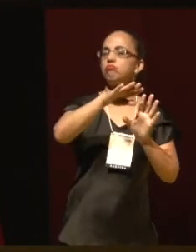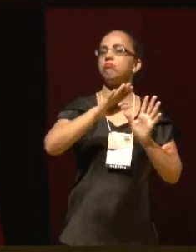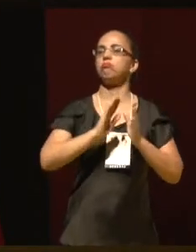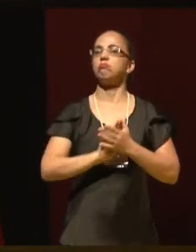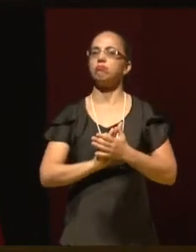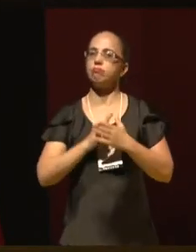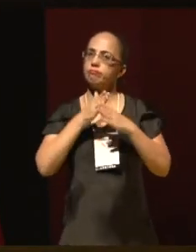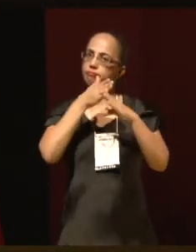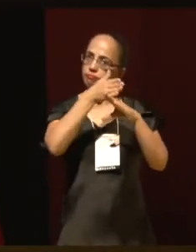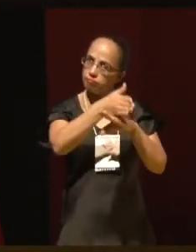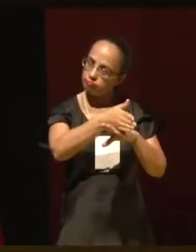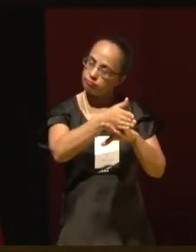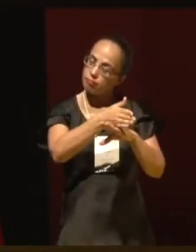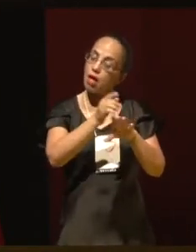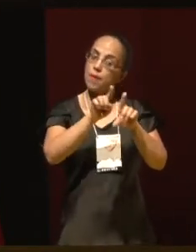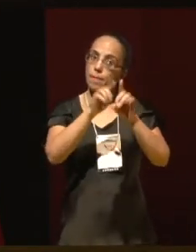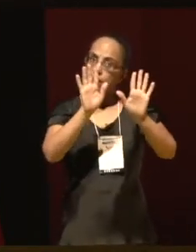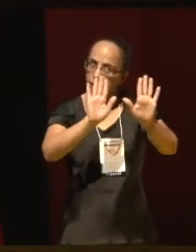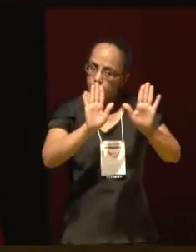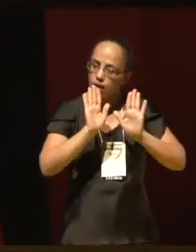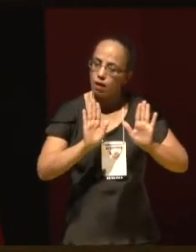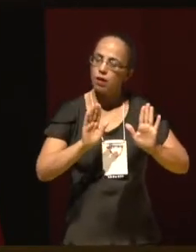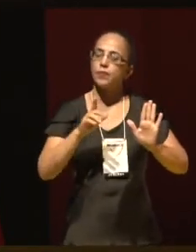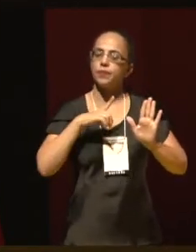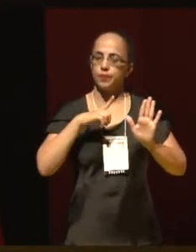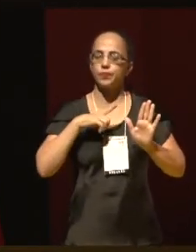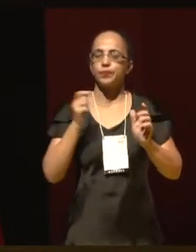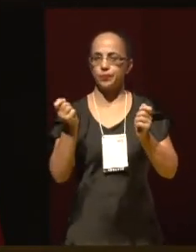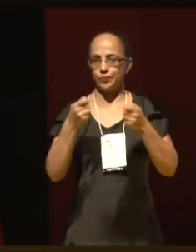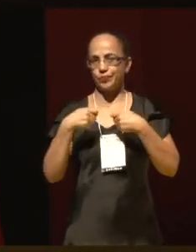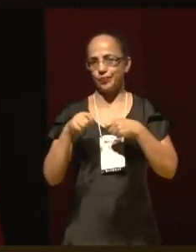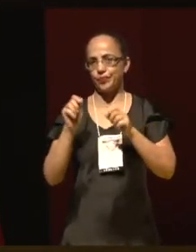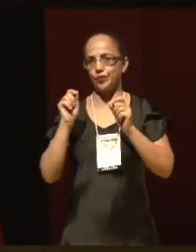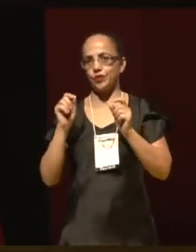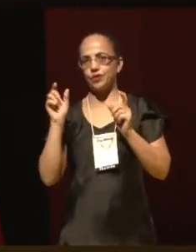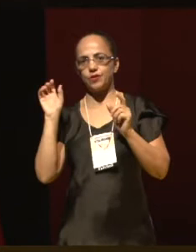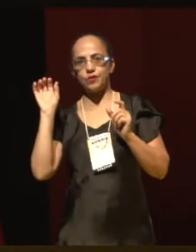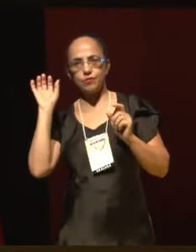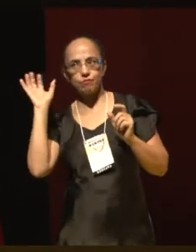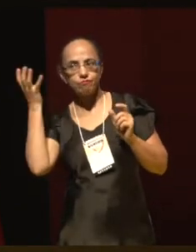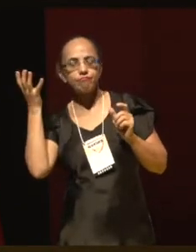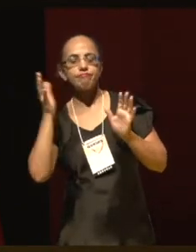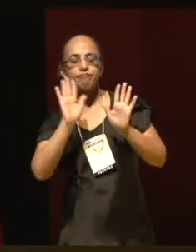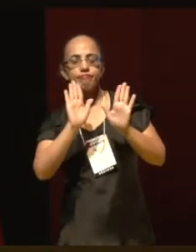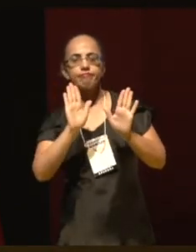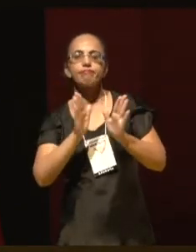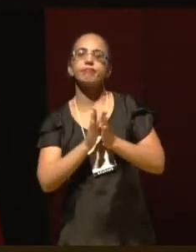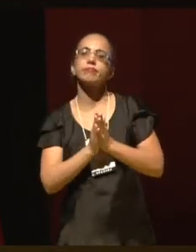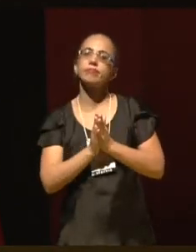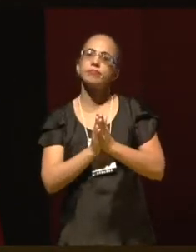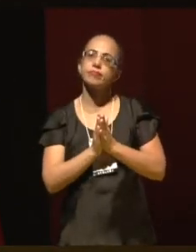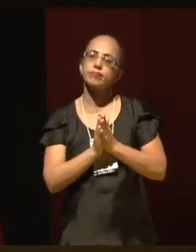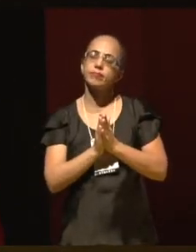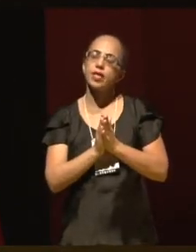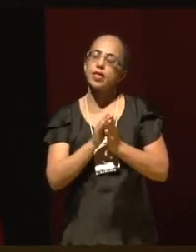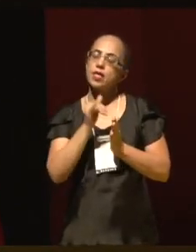Mas ainda tem solução. Quienes levantaram a mão quando pela